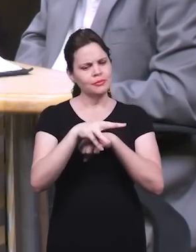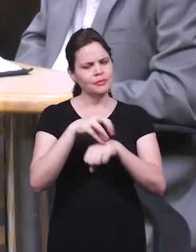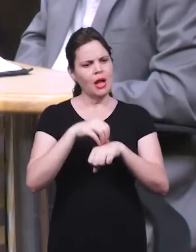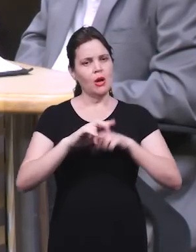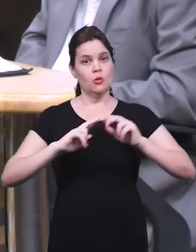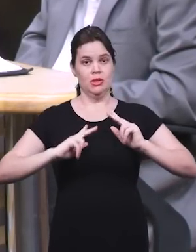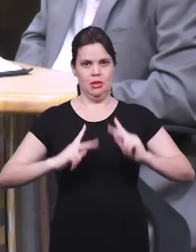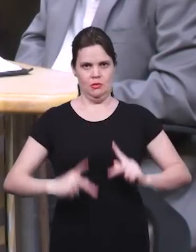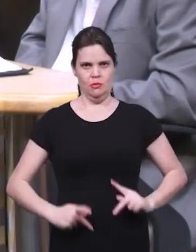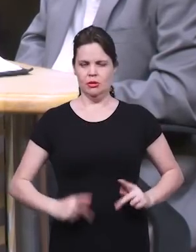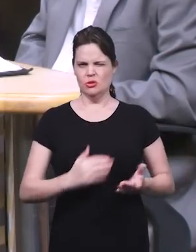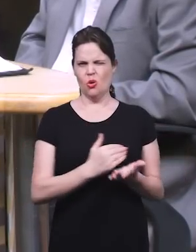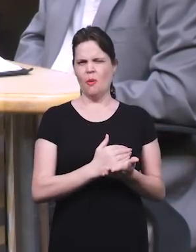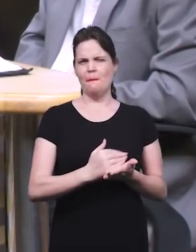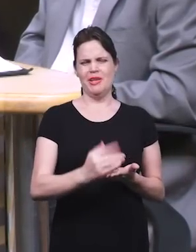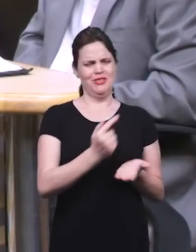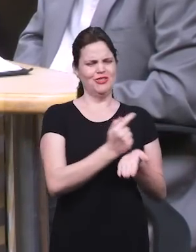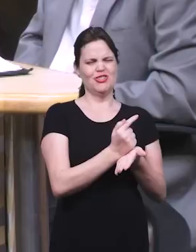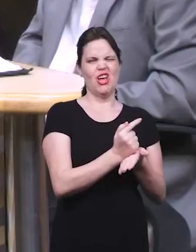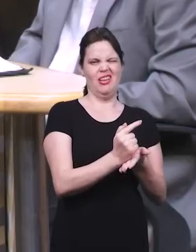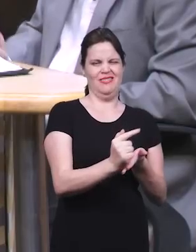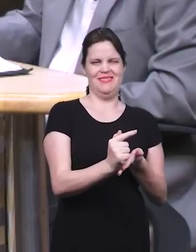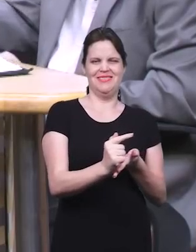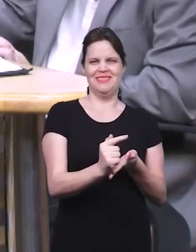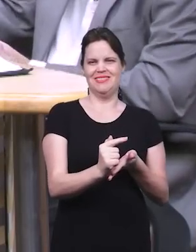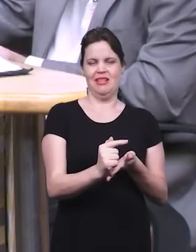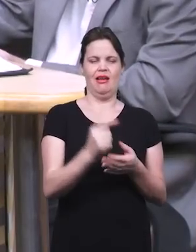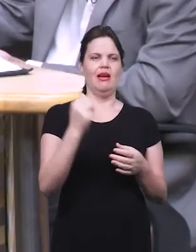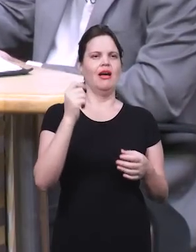início da história, né, da civilização,